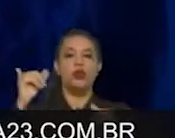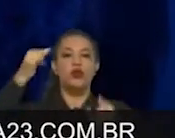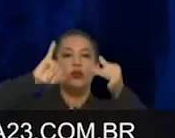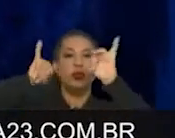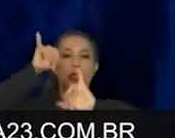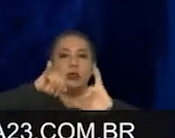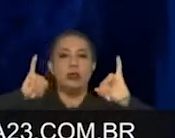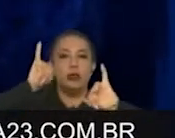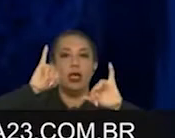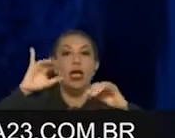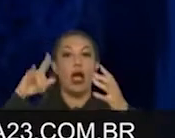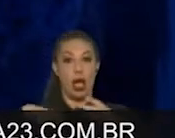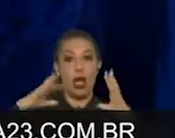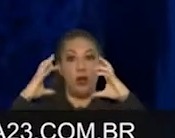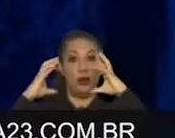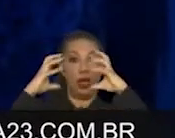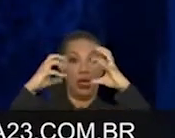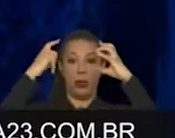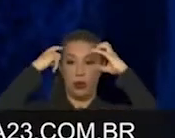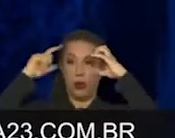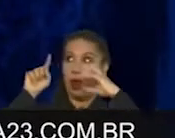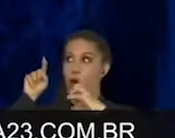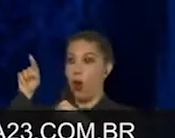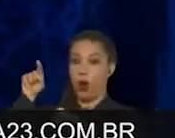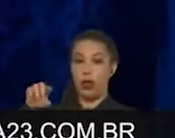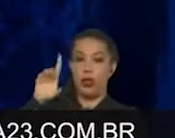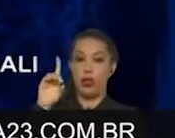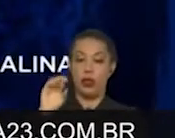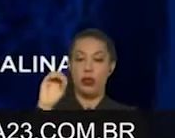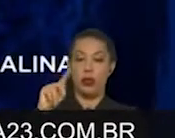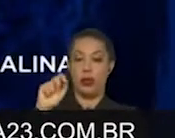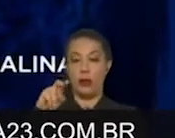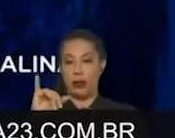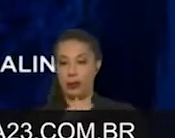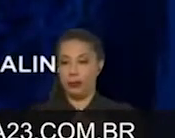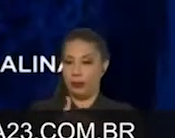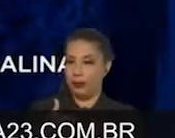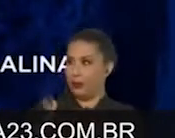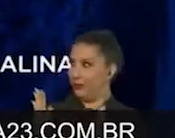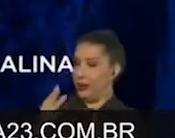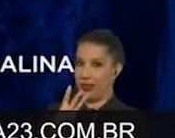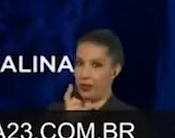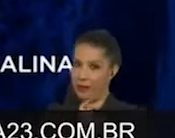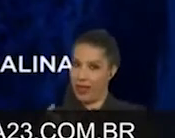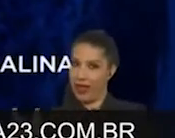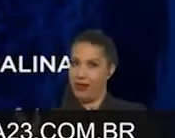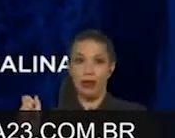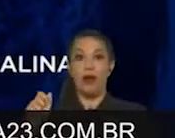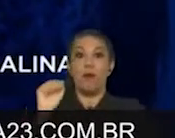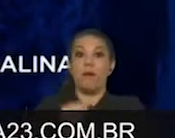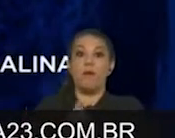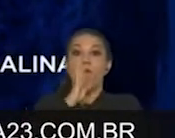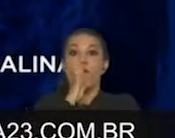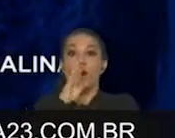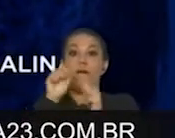químicas no cérebro, os chamados neurotransmissores. Dopamina, serotonina e noradrenalina não são liberados em